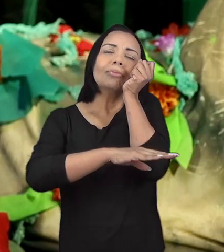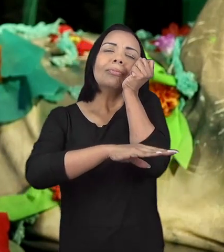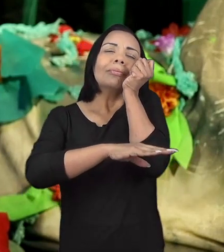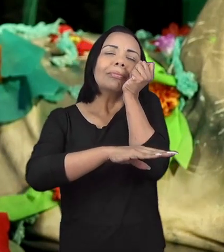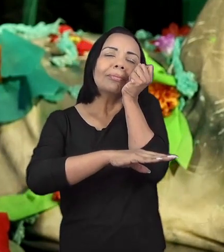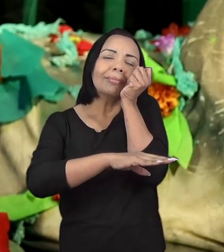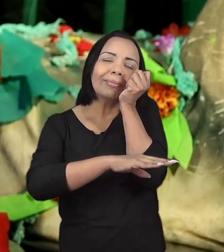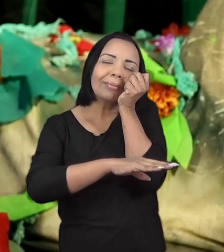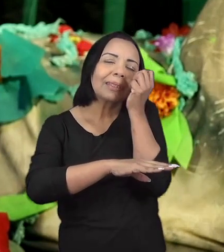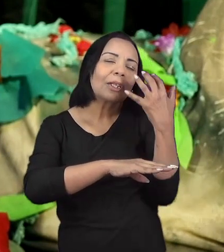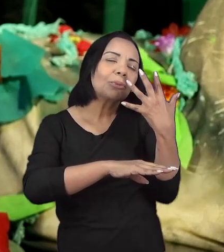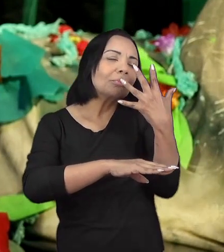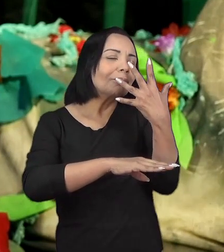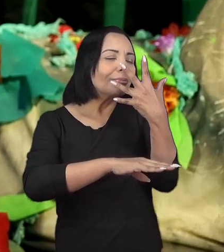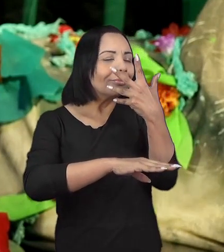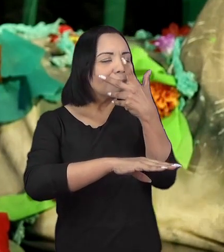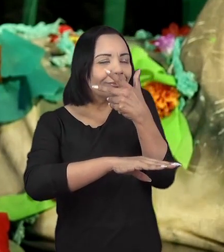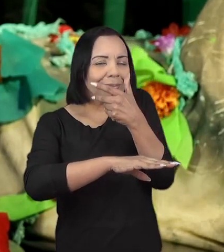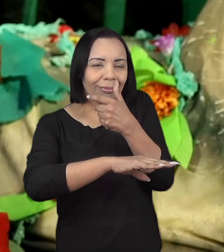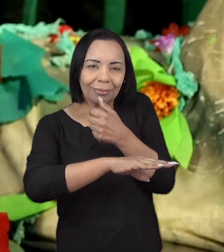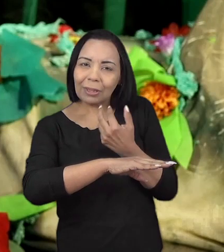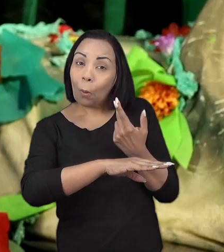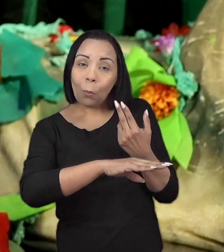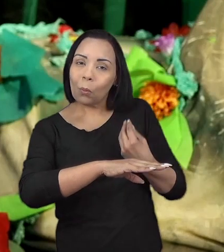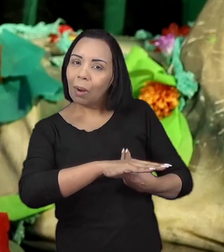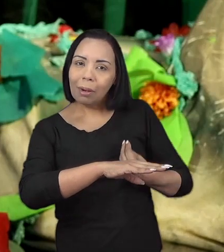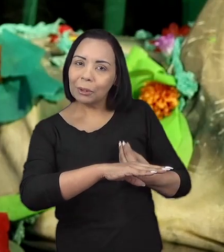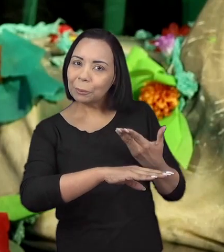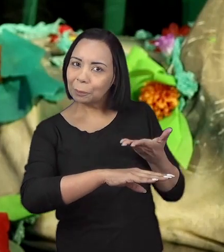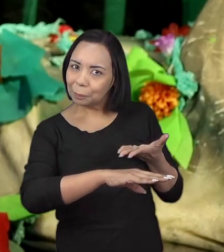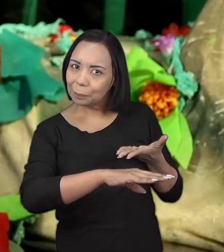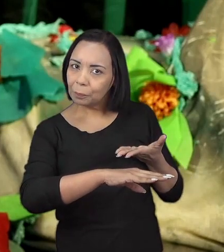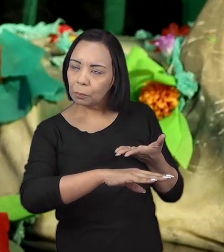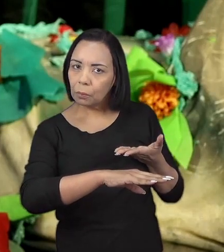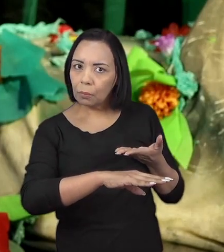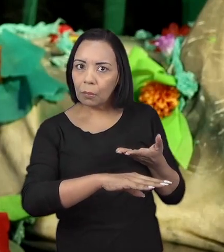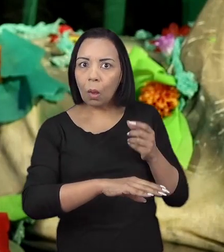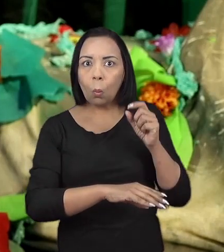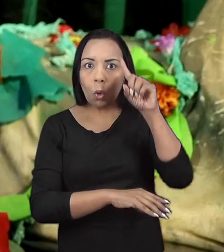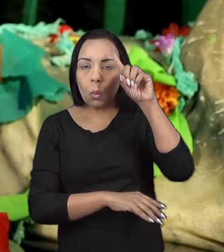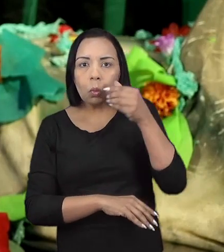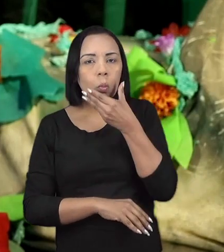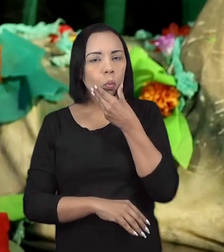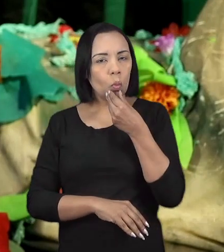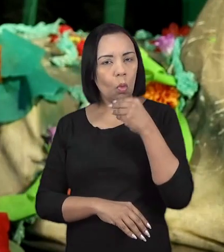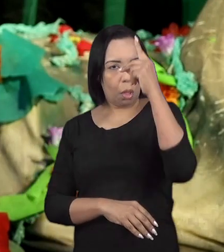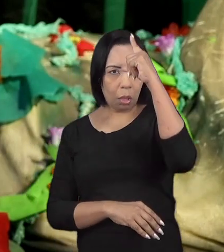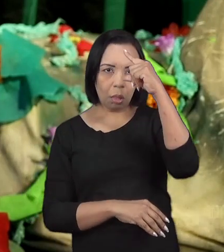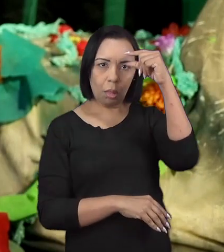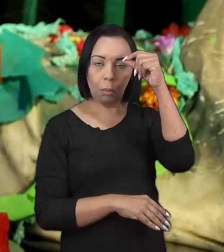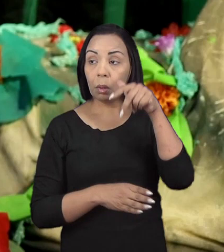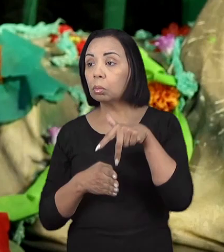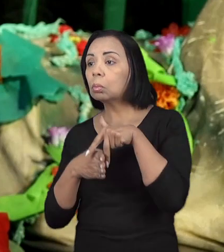cristal. Ela continuava tão linda como quando estava viva. Um dia, um jovem